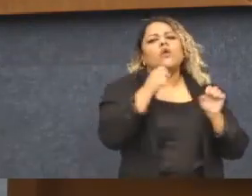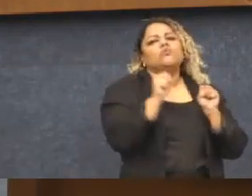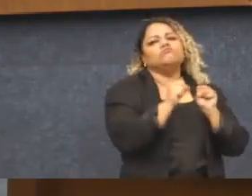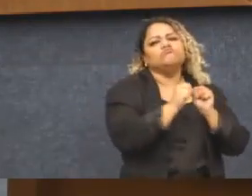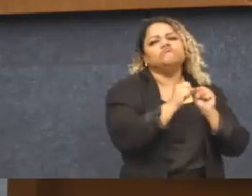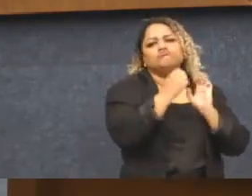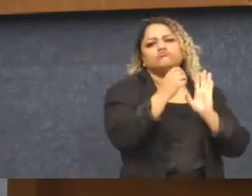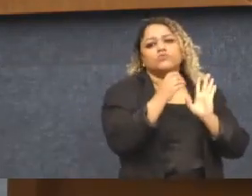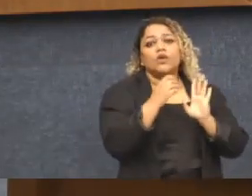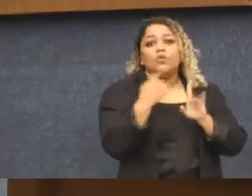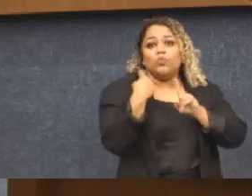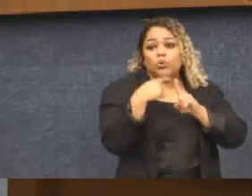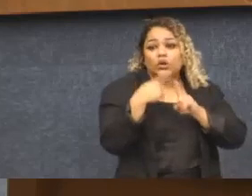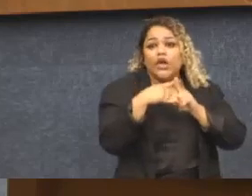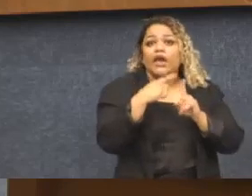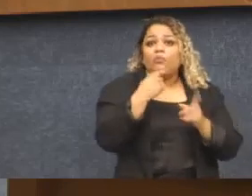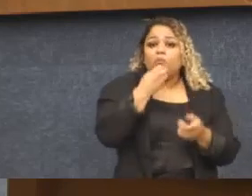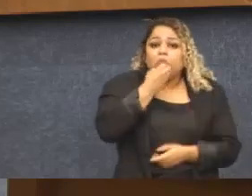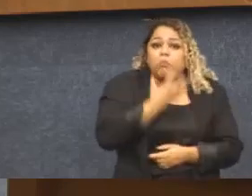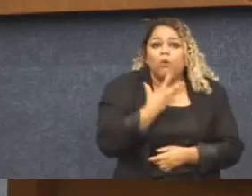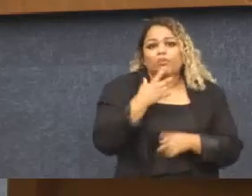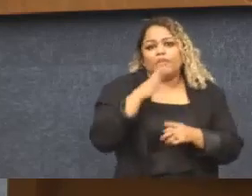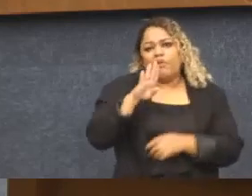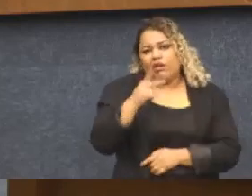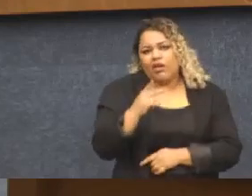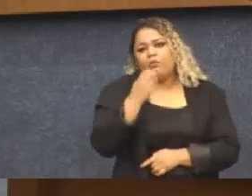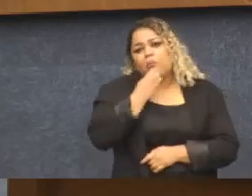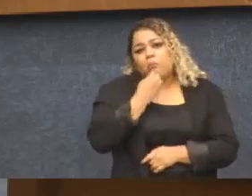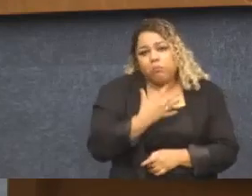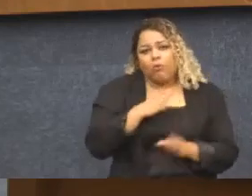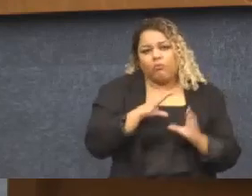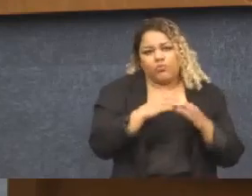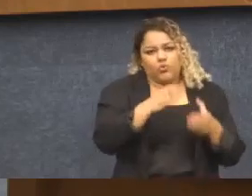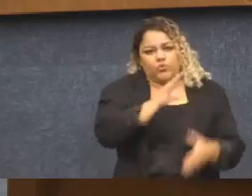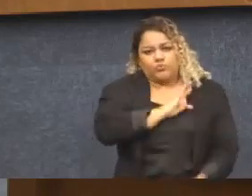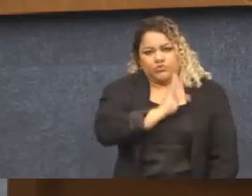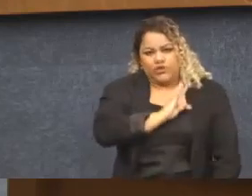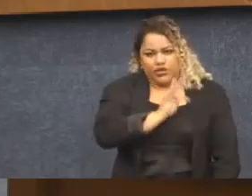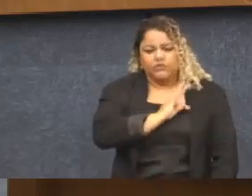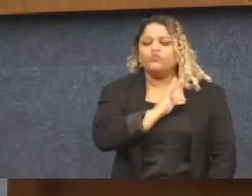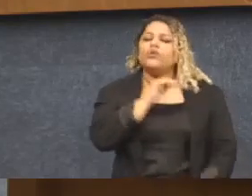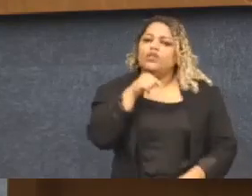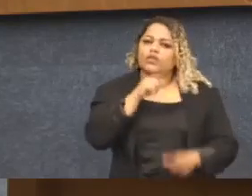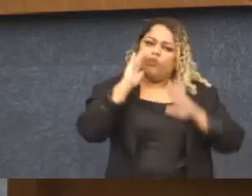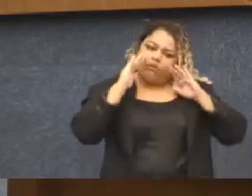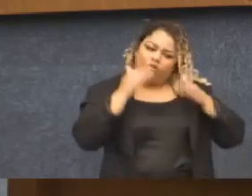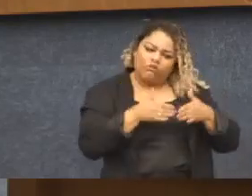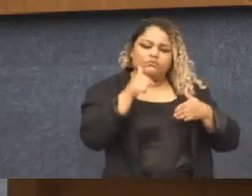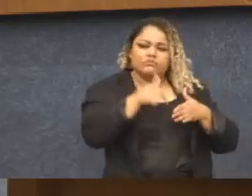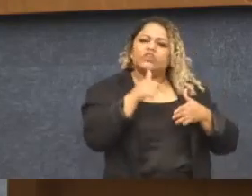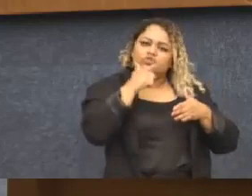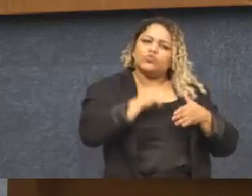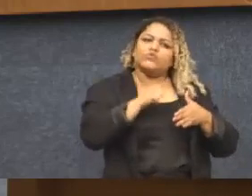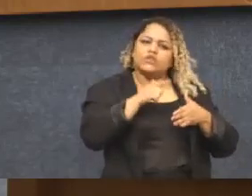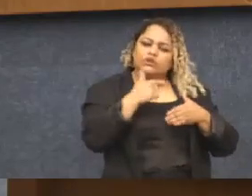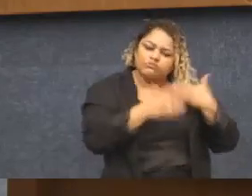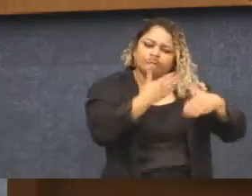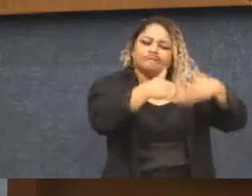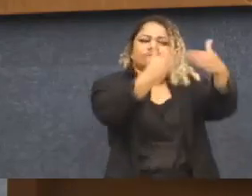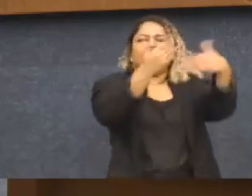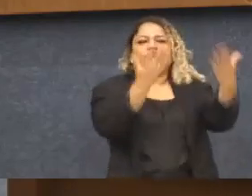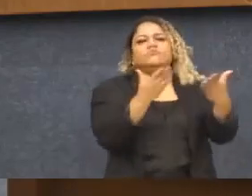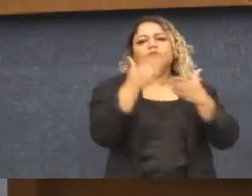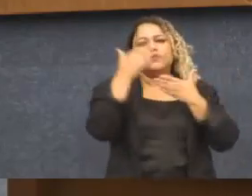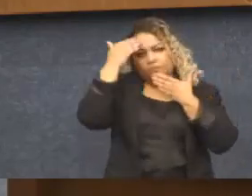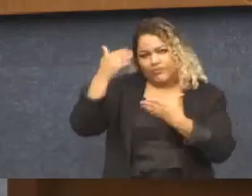cidade, positivo para o nosso corpo técnico, tratar eles com carinho, como você me sugeriu. E é o que a gente tem feito. Então, muito obrigado ao Marcos, que depois